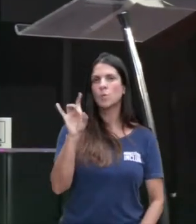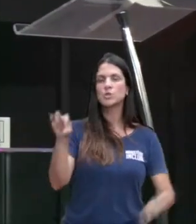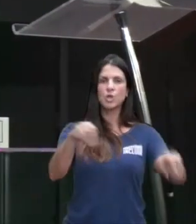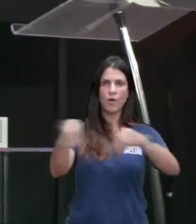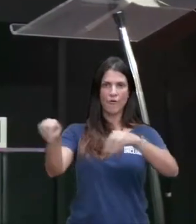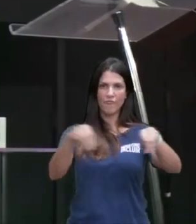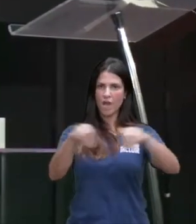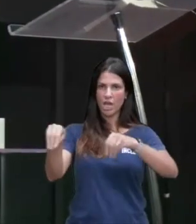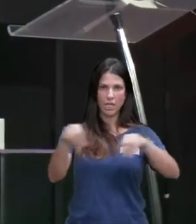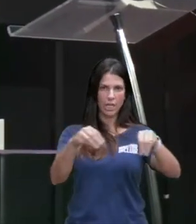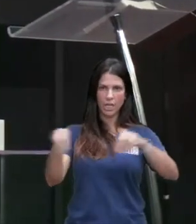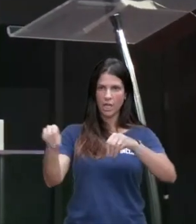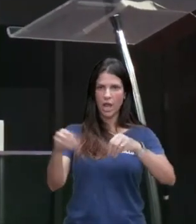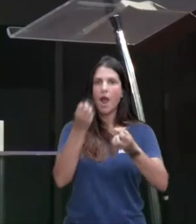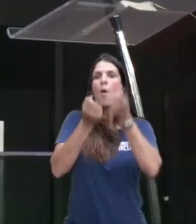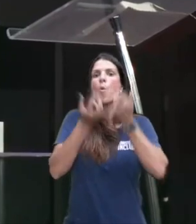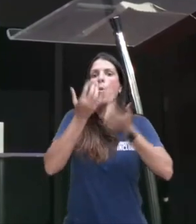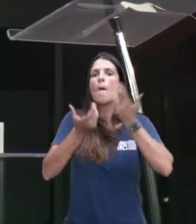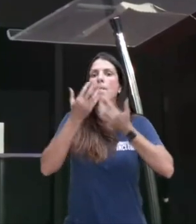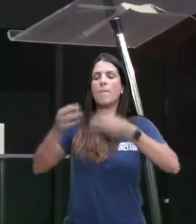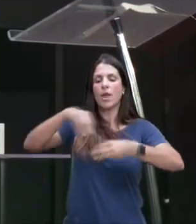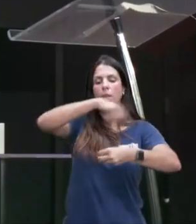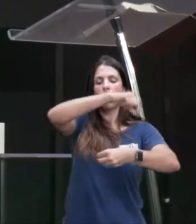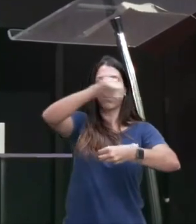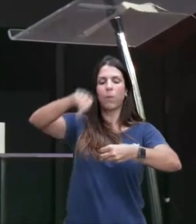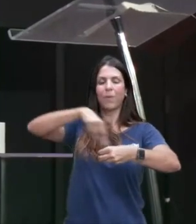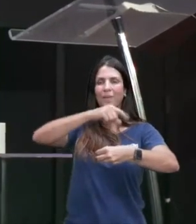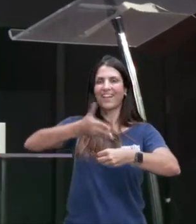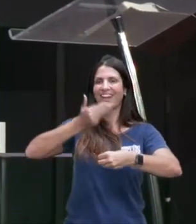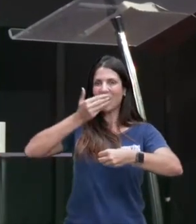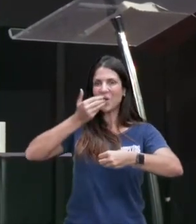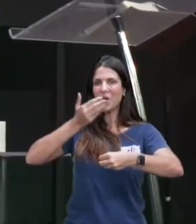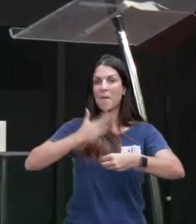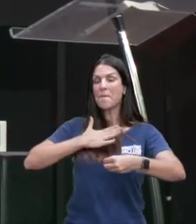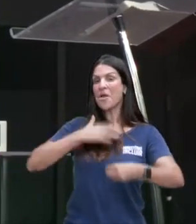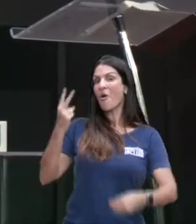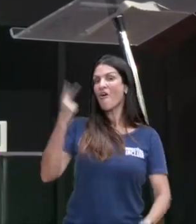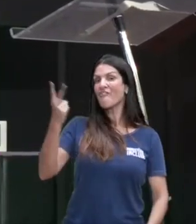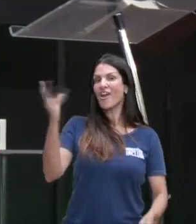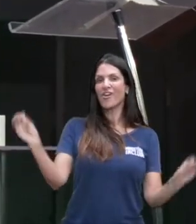pimenta em cima e vó mandar e pronto mas a minha progenitora o meu valor ninguém leva